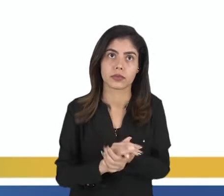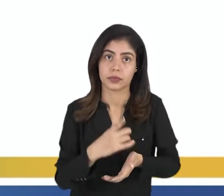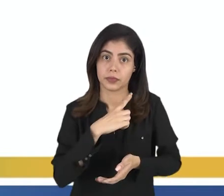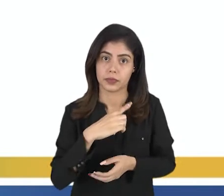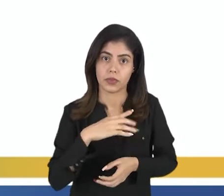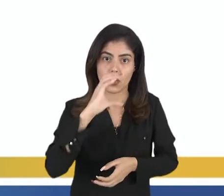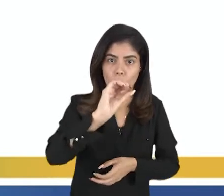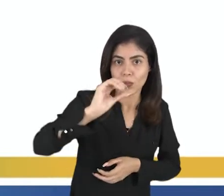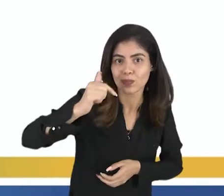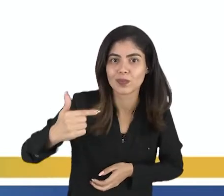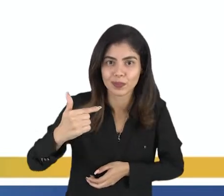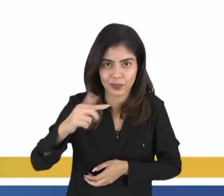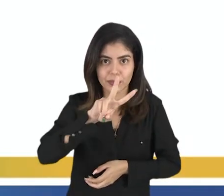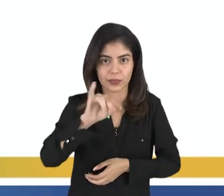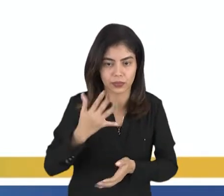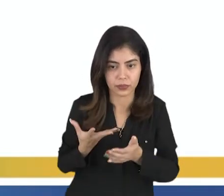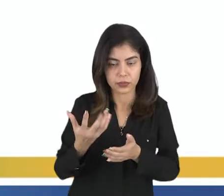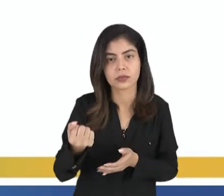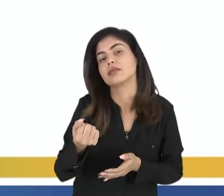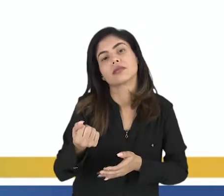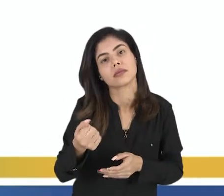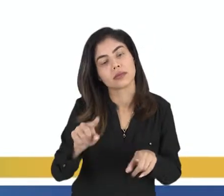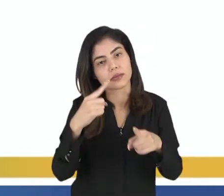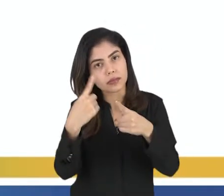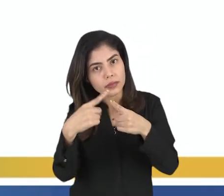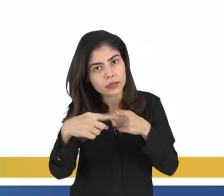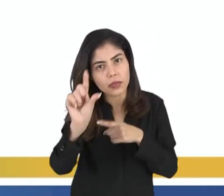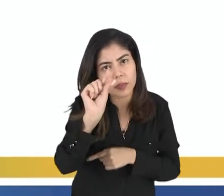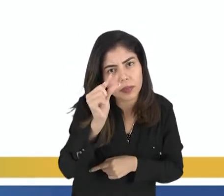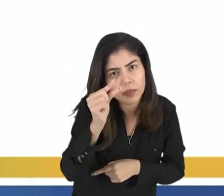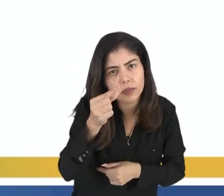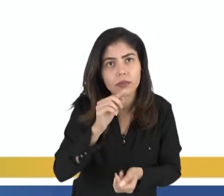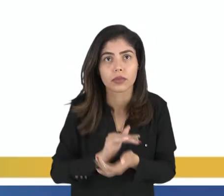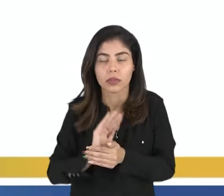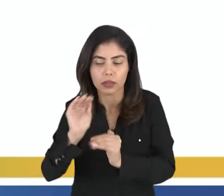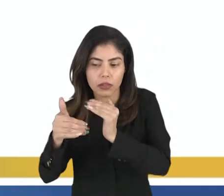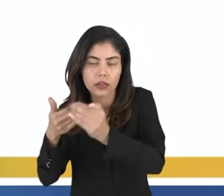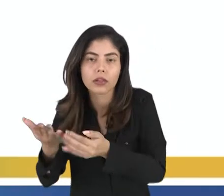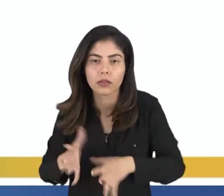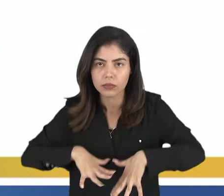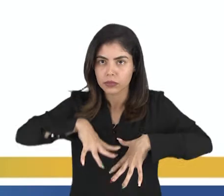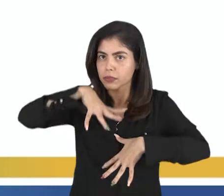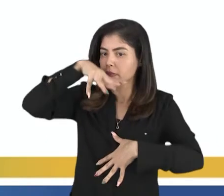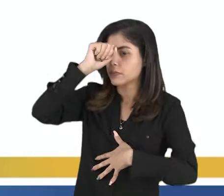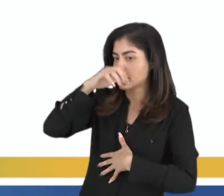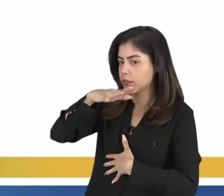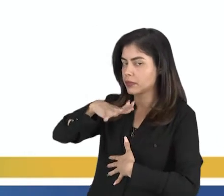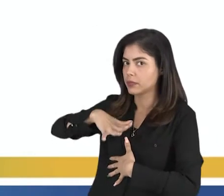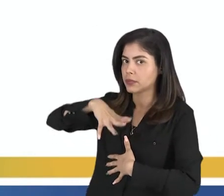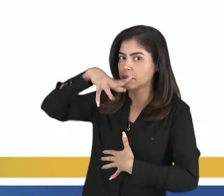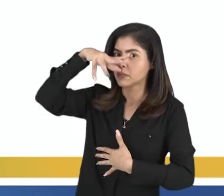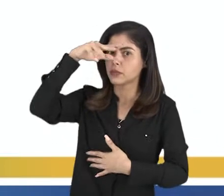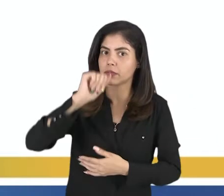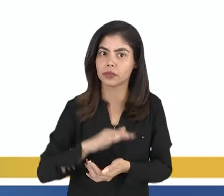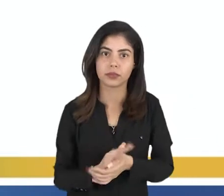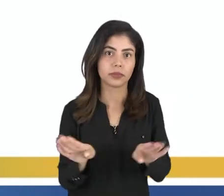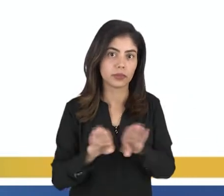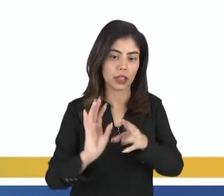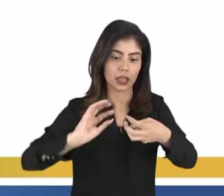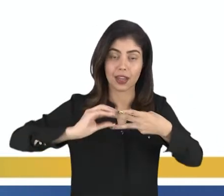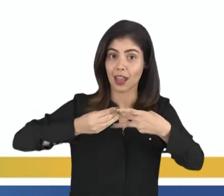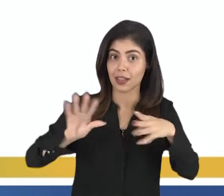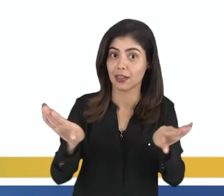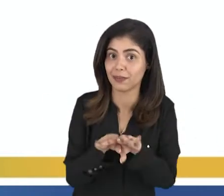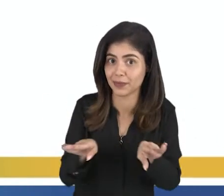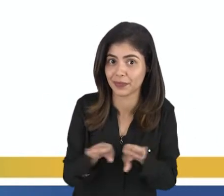fornece oxigênio, que também vai receber um pouquinho de gás carbônico produzido no processo de respiração das células. Esse